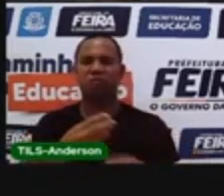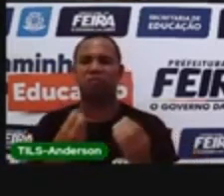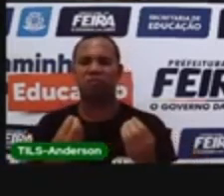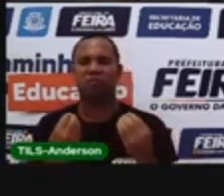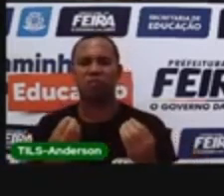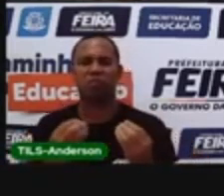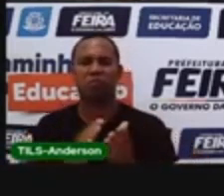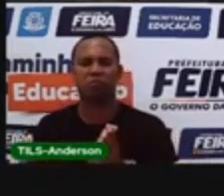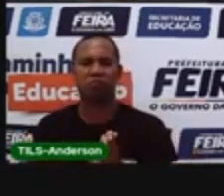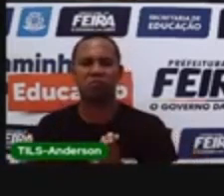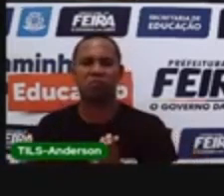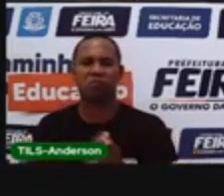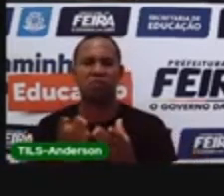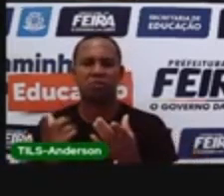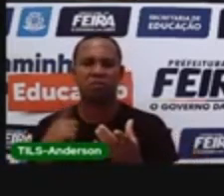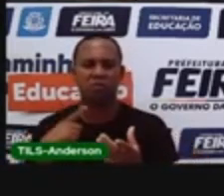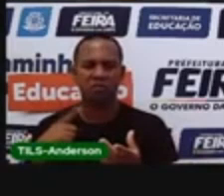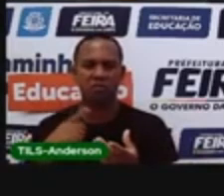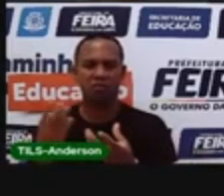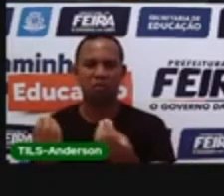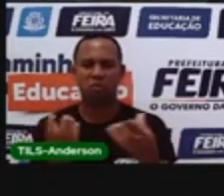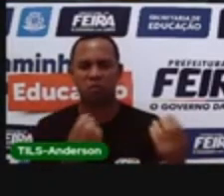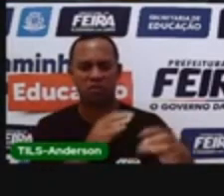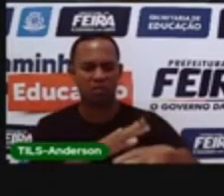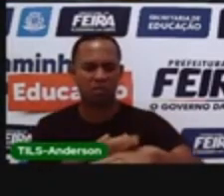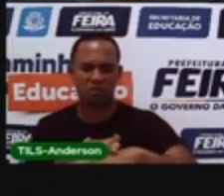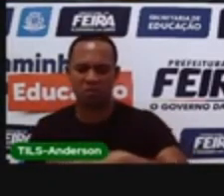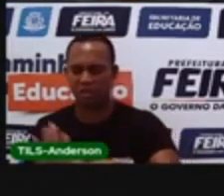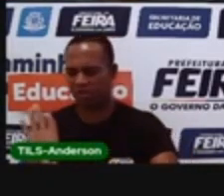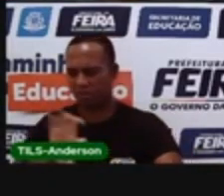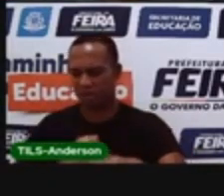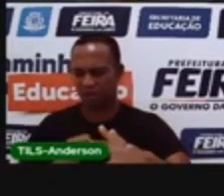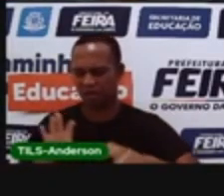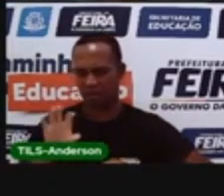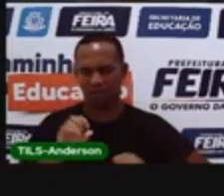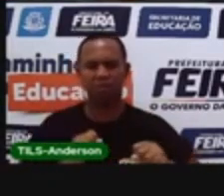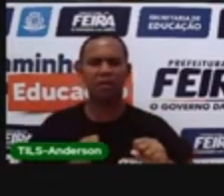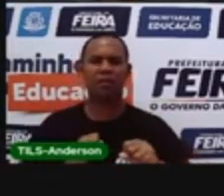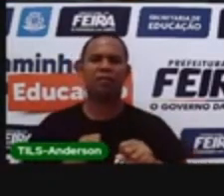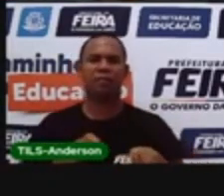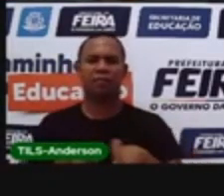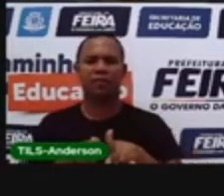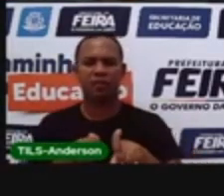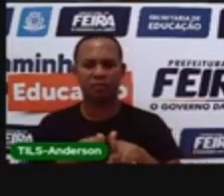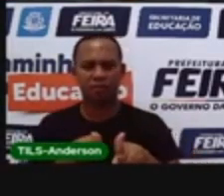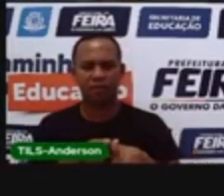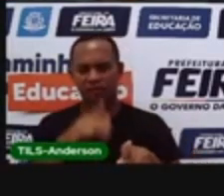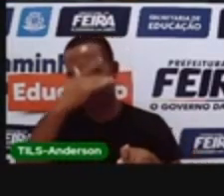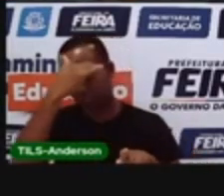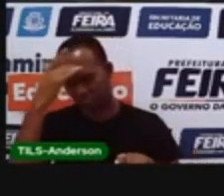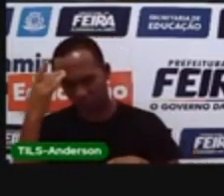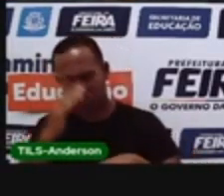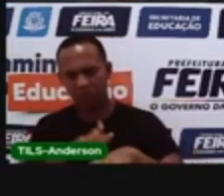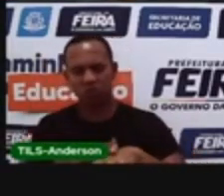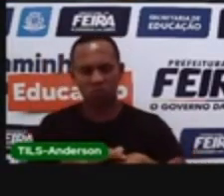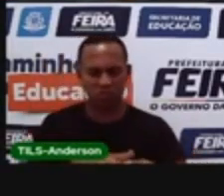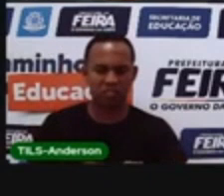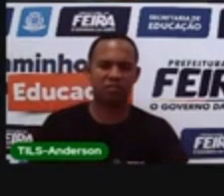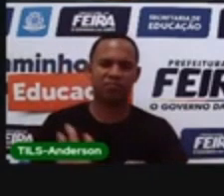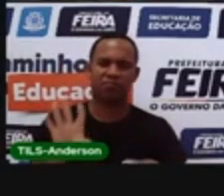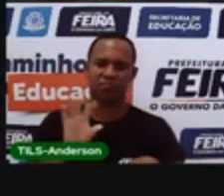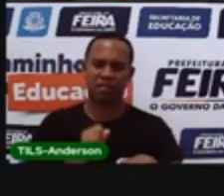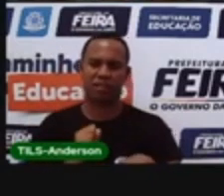Nessas condições, a proliferação de doenças é inevitável, assim como a contaminação dessas pessoas.